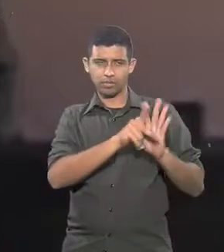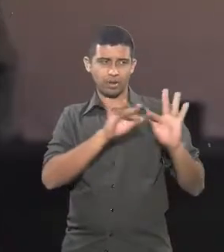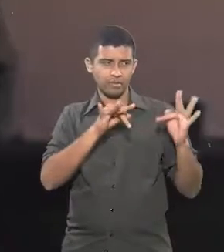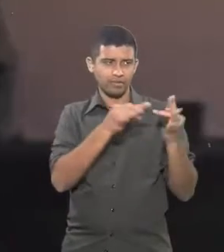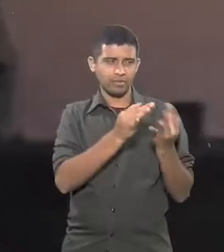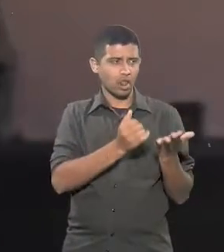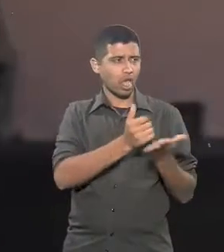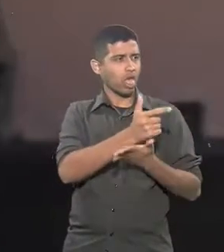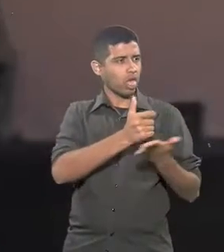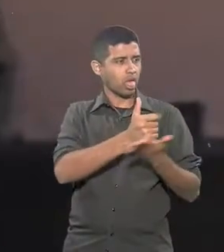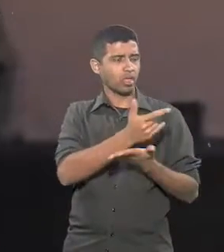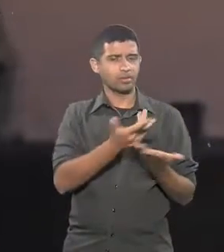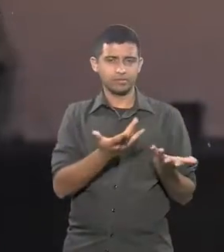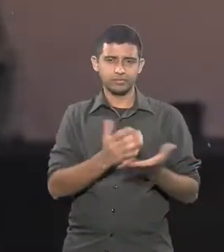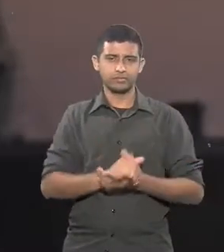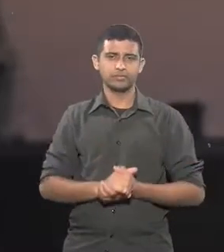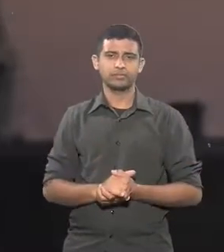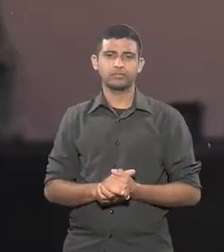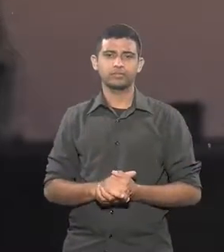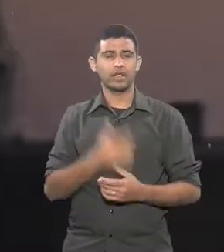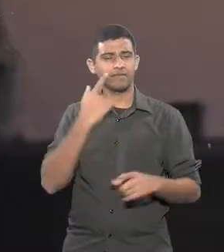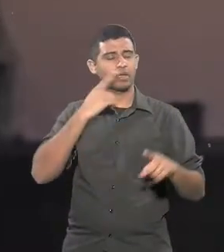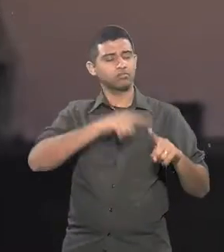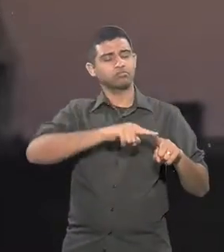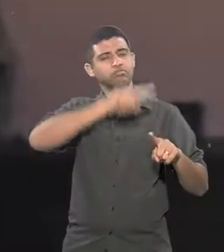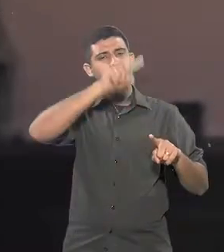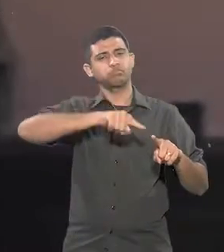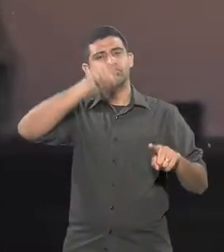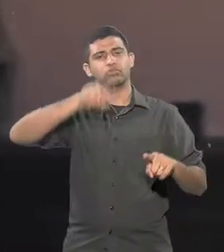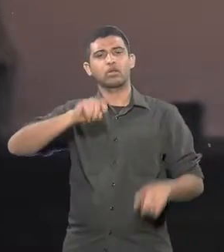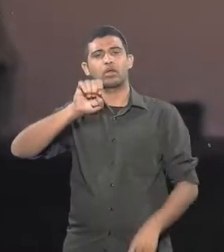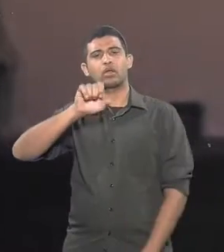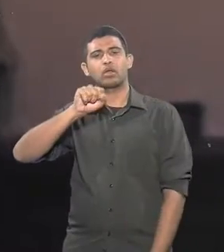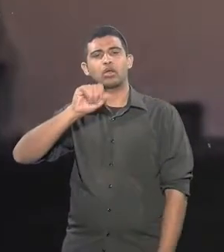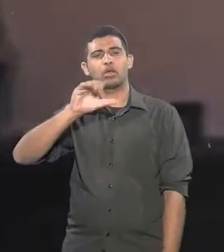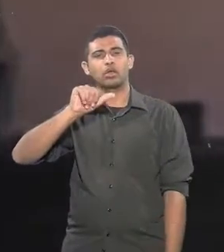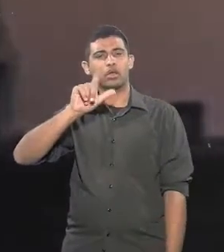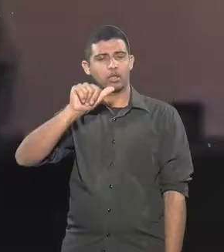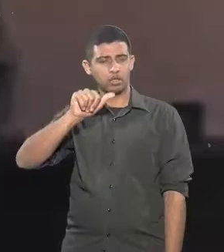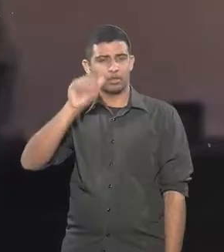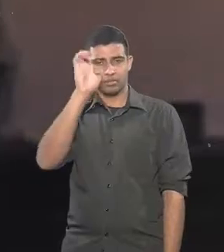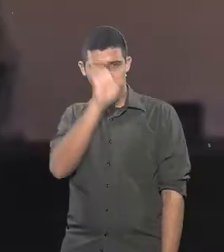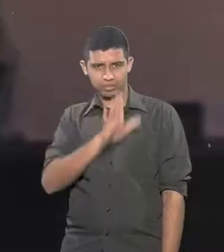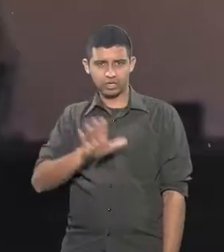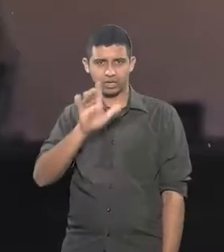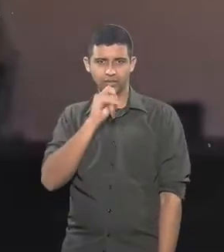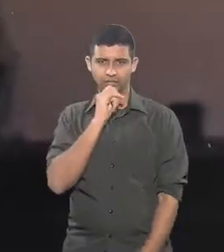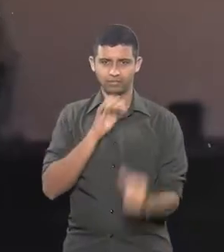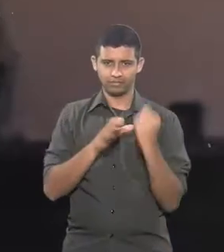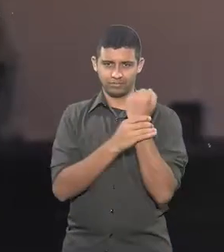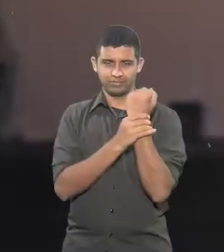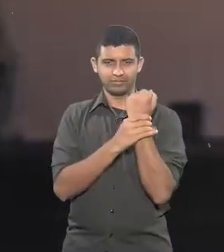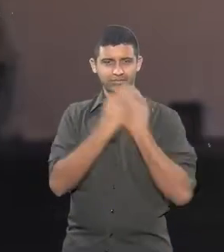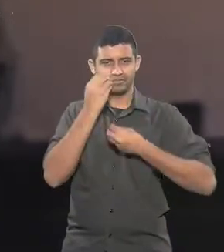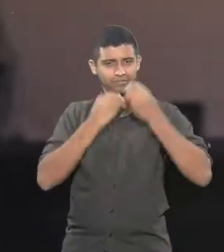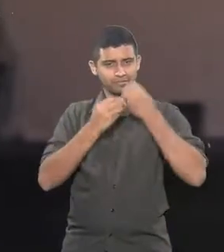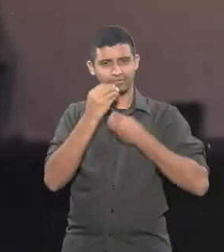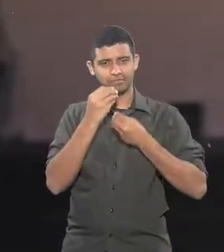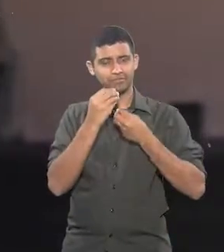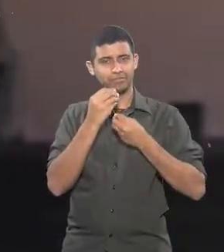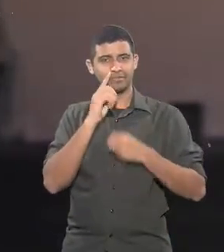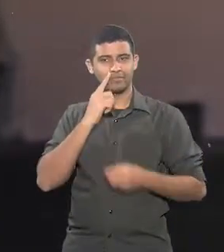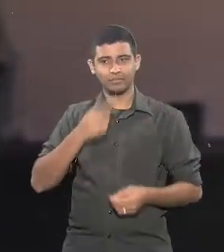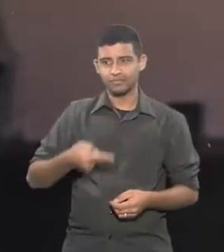de consumo das famílias, então, essa Escala Brasileira de Segurança Alimentar, que ficava na Pesquisa Nacional por Amostra de